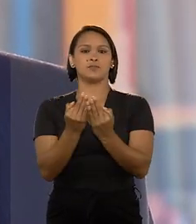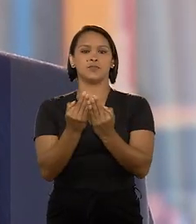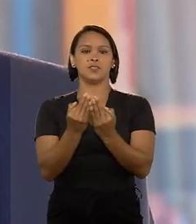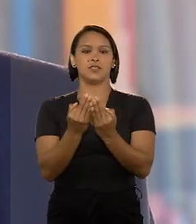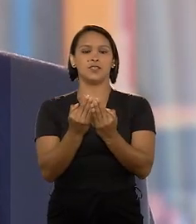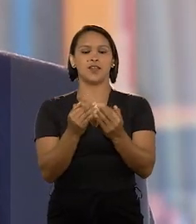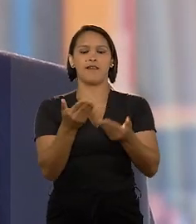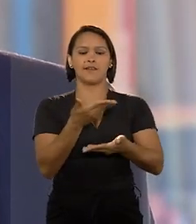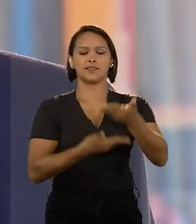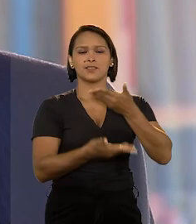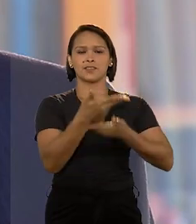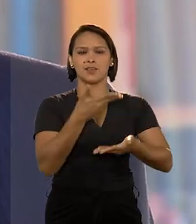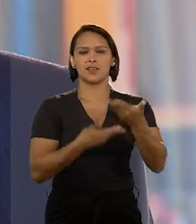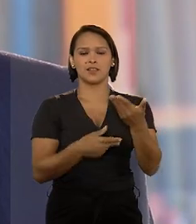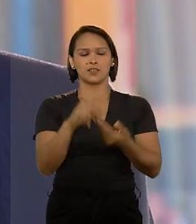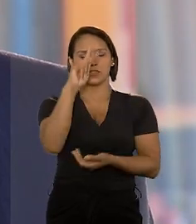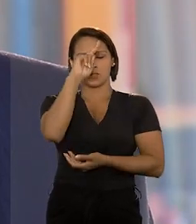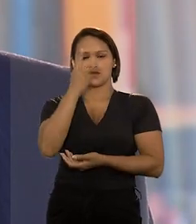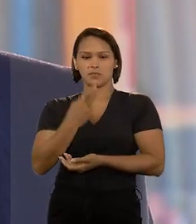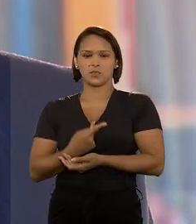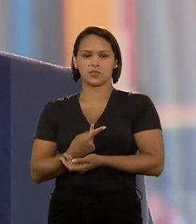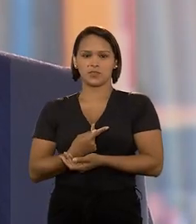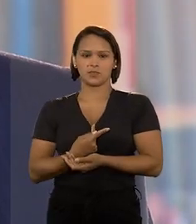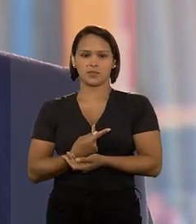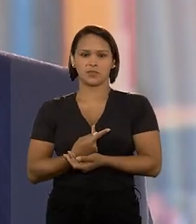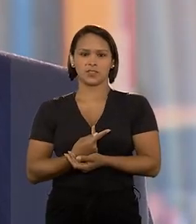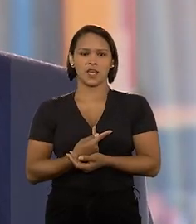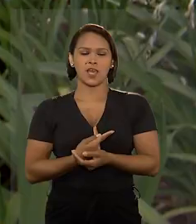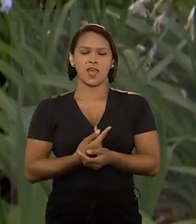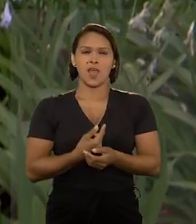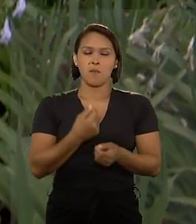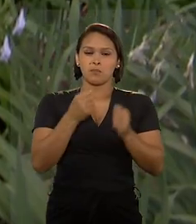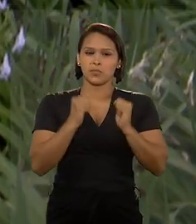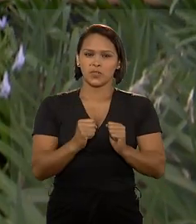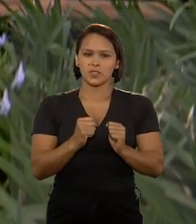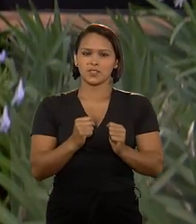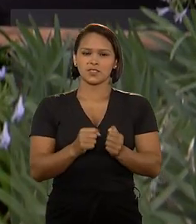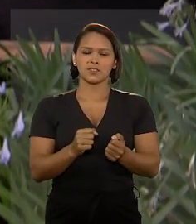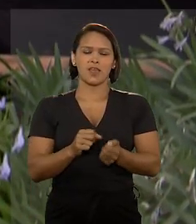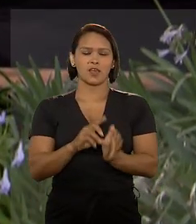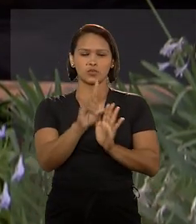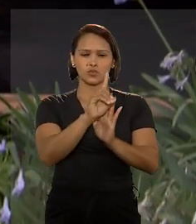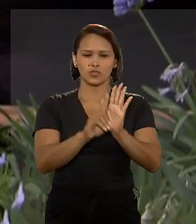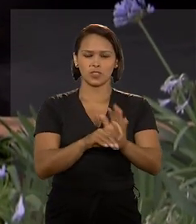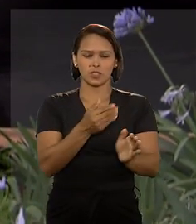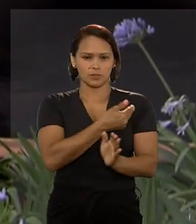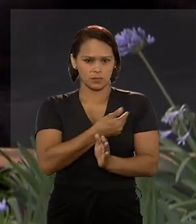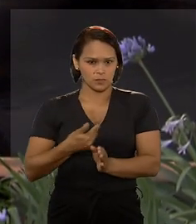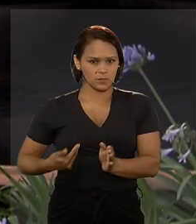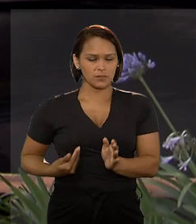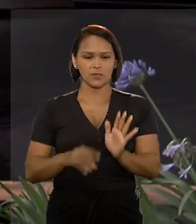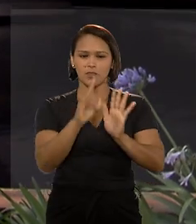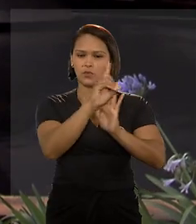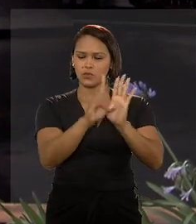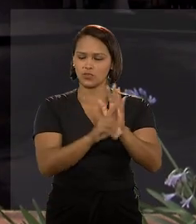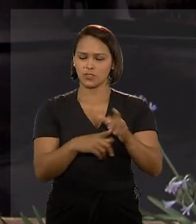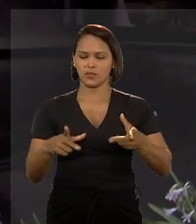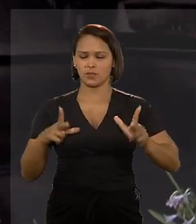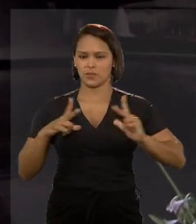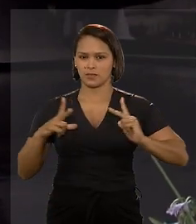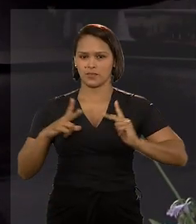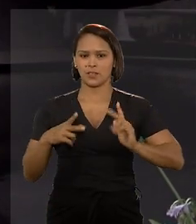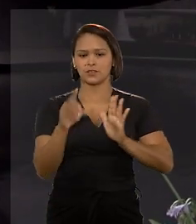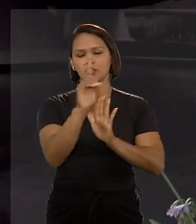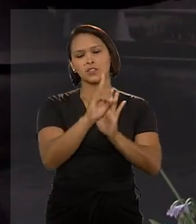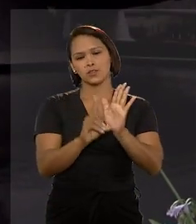a família, as relações entre as pessoas, seja no campo do direito público, do